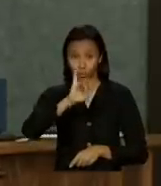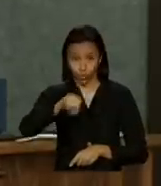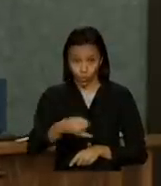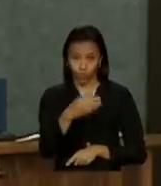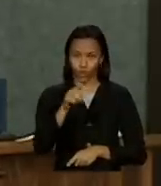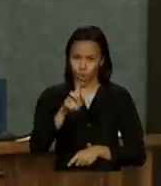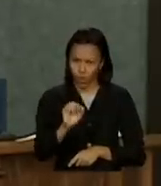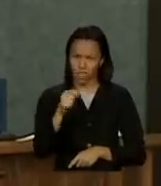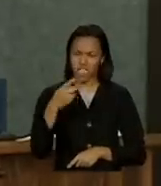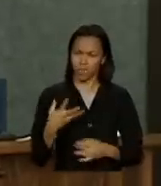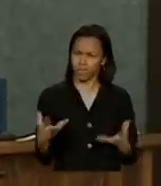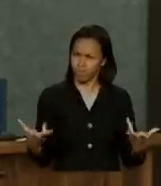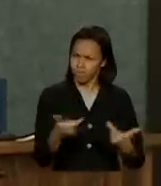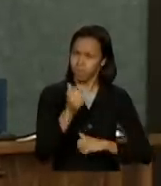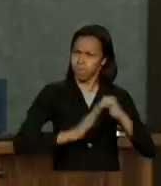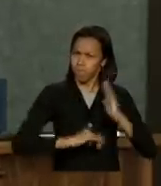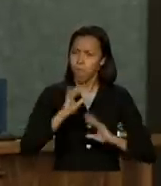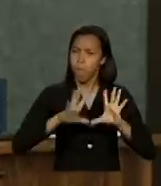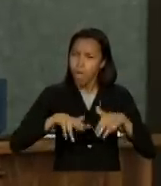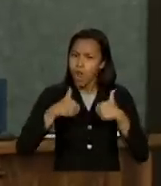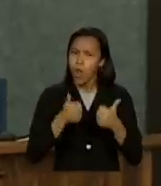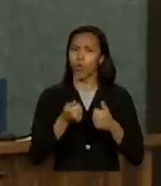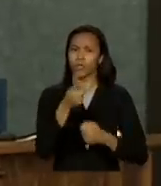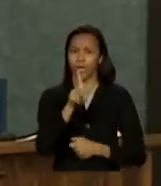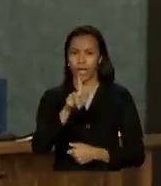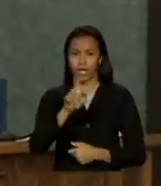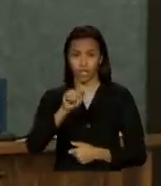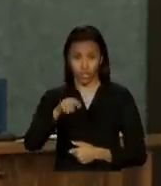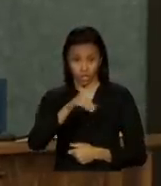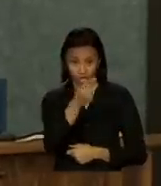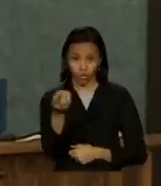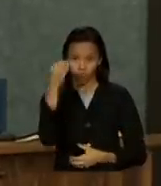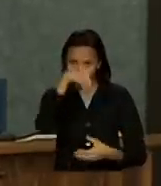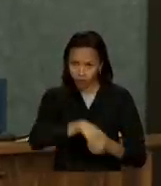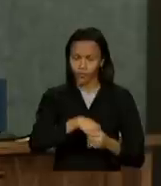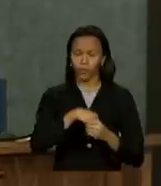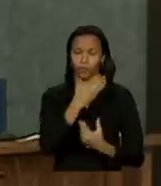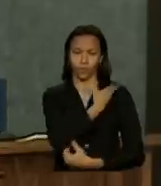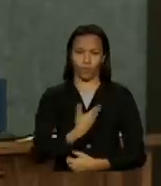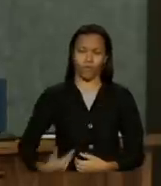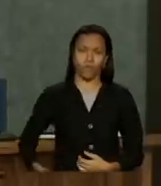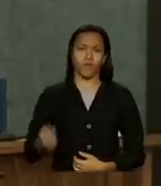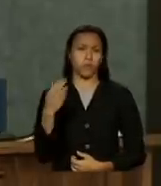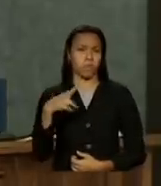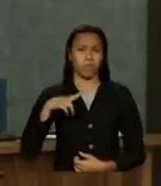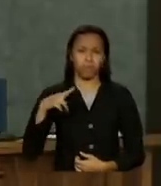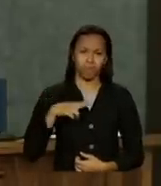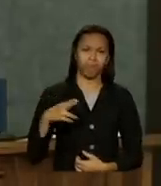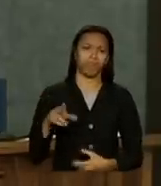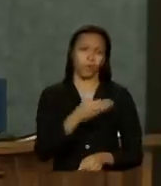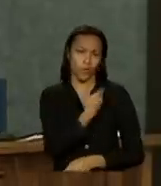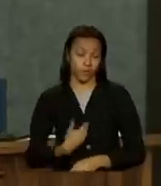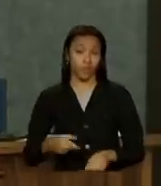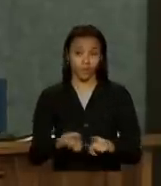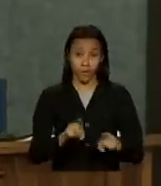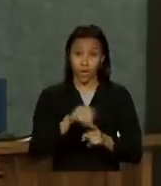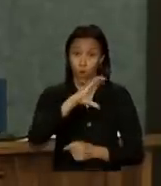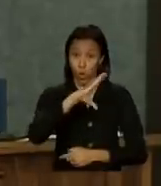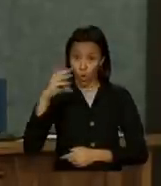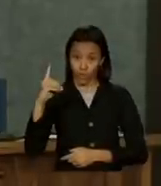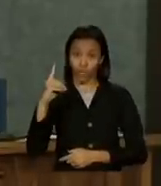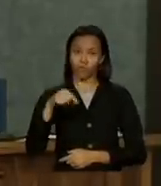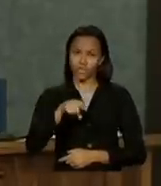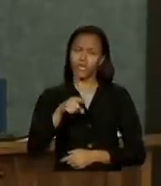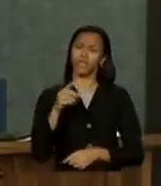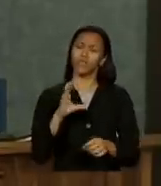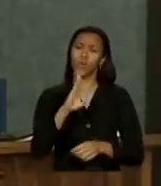Na Busca Pela eficiência e qualidade da gestão no setores públicos e privad foi coordenador da ação Empresarial e participa